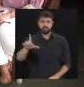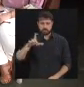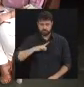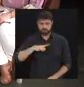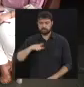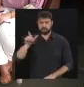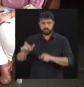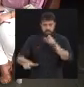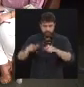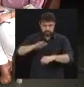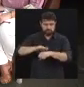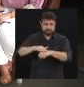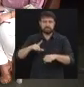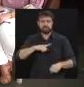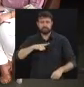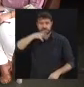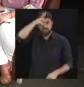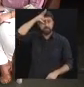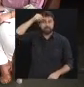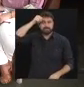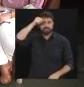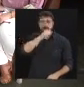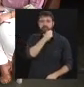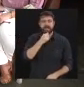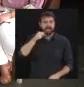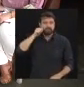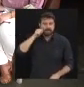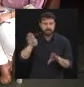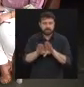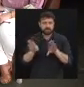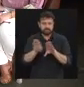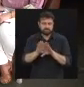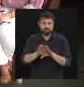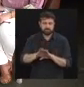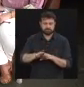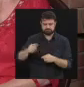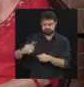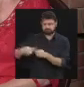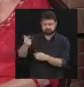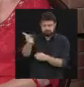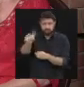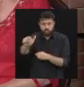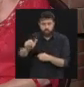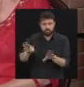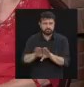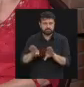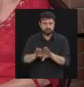Tem de Manaus, tem de Macapá, tem de Sinop, tem de